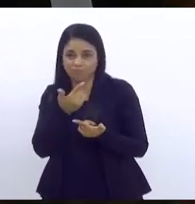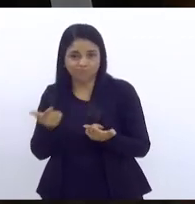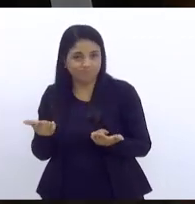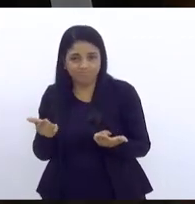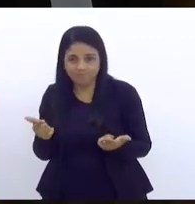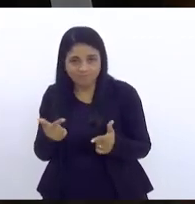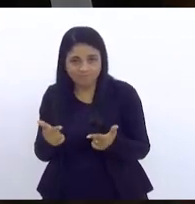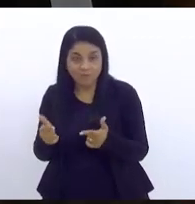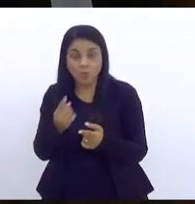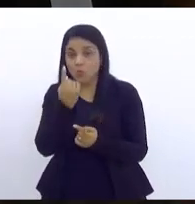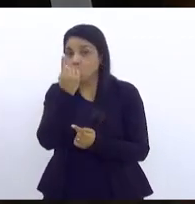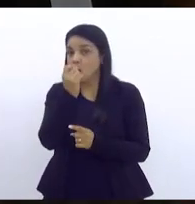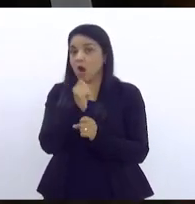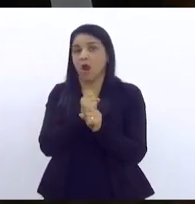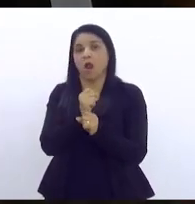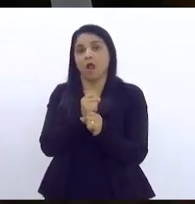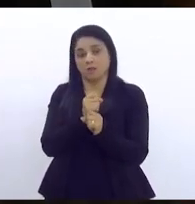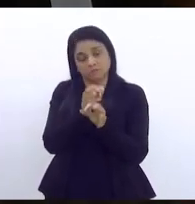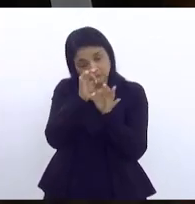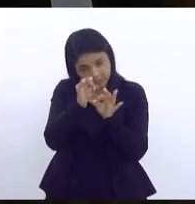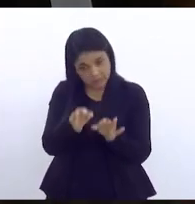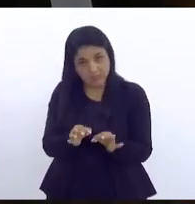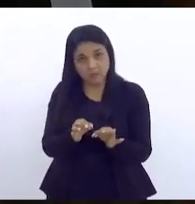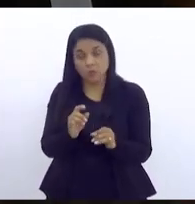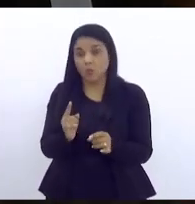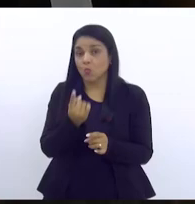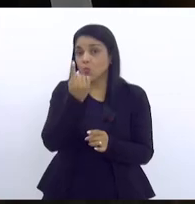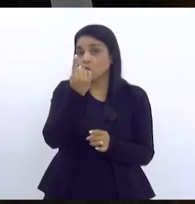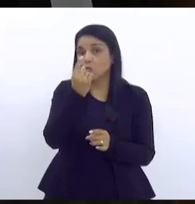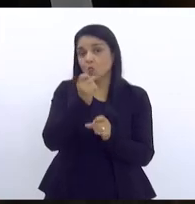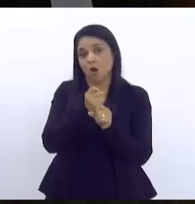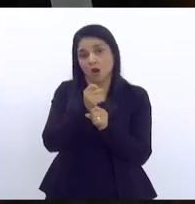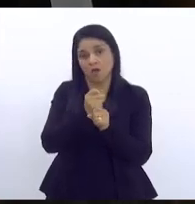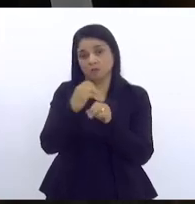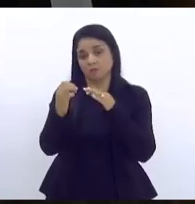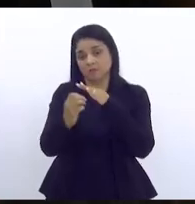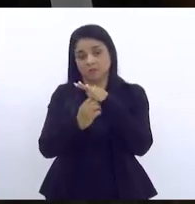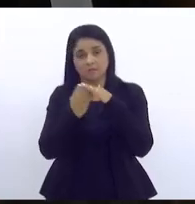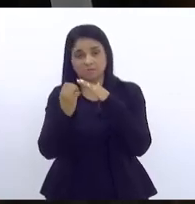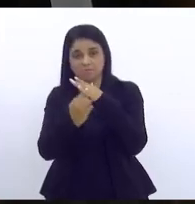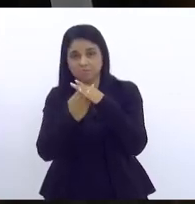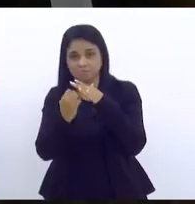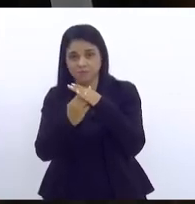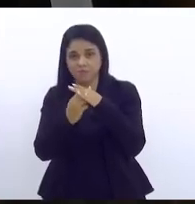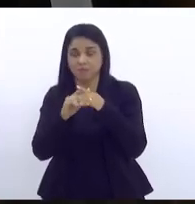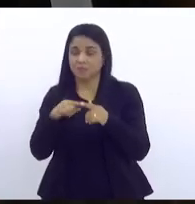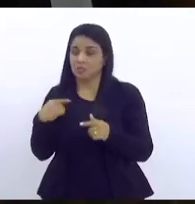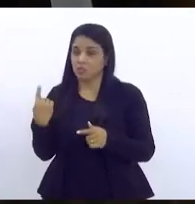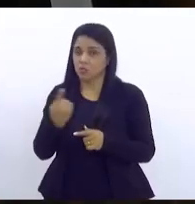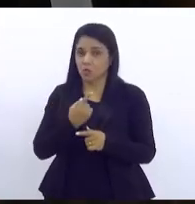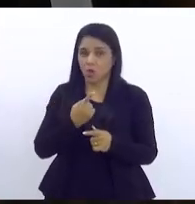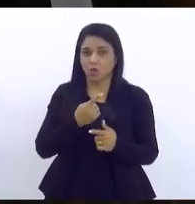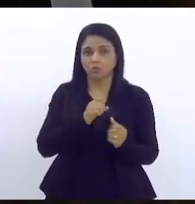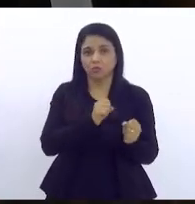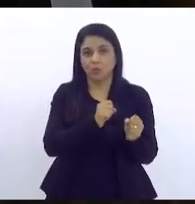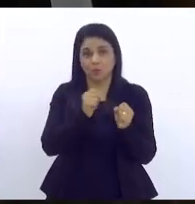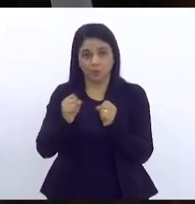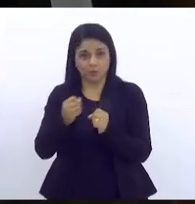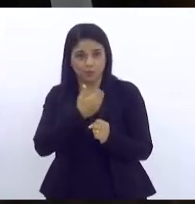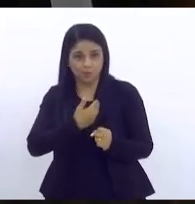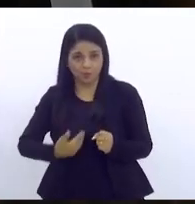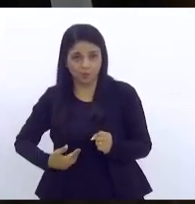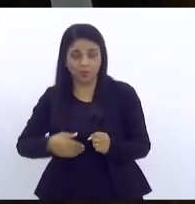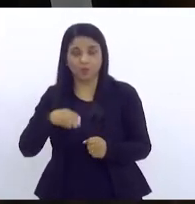apenas um ano Mas assim apenas um ano paraa concessionária para nós do poder público pro